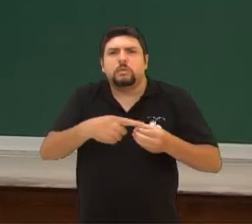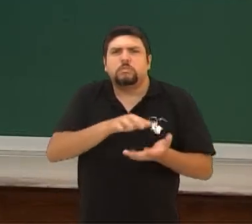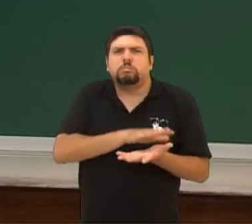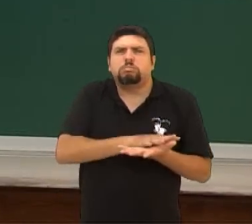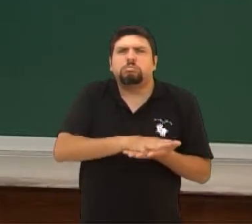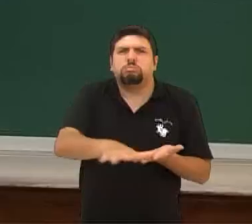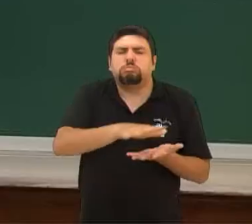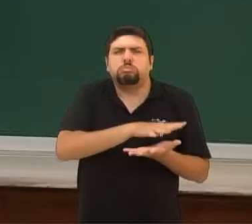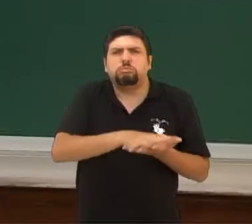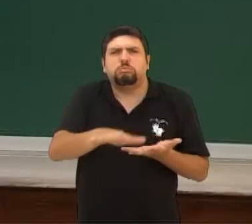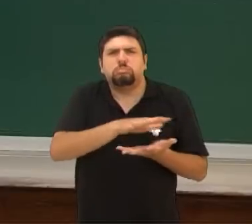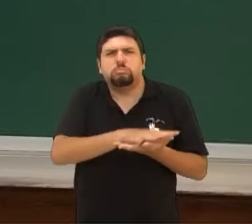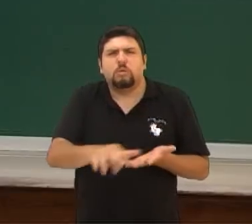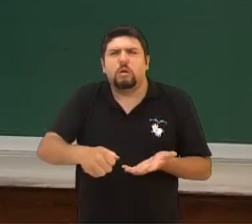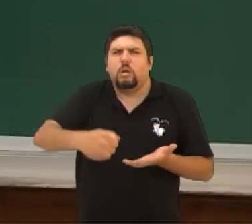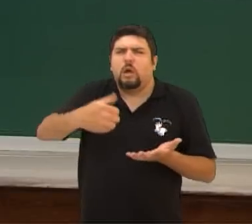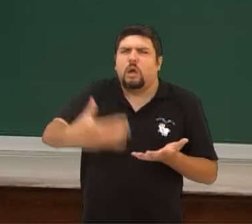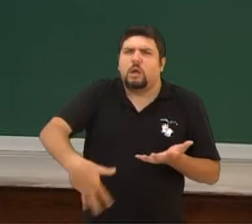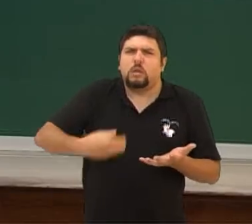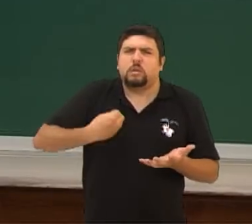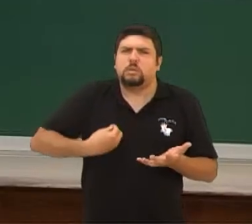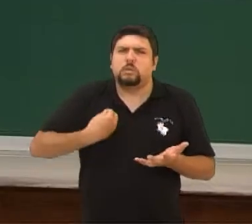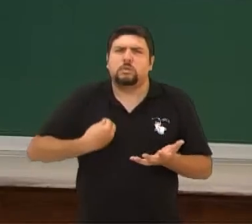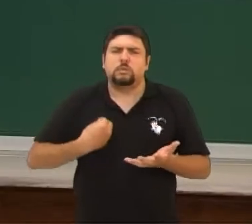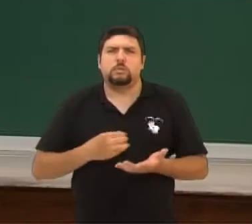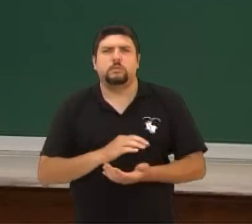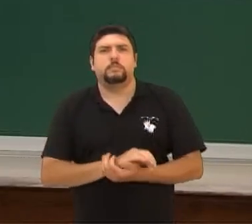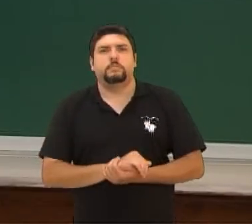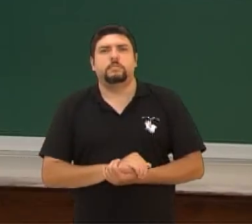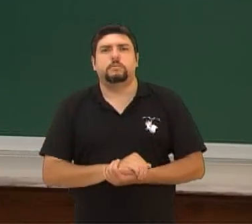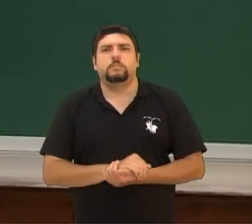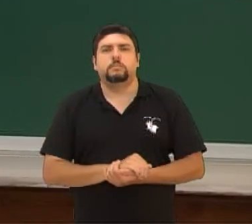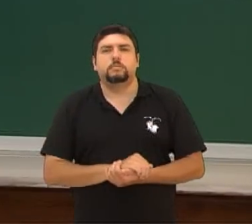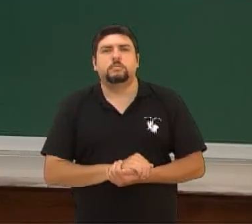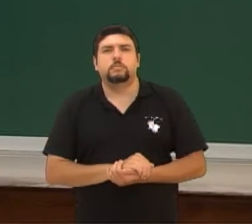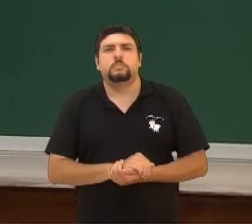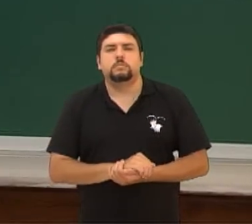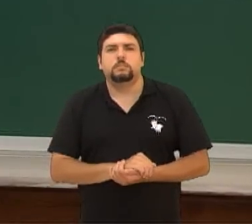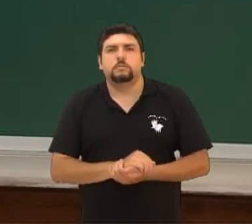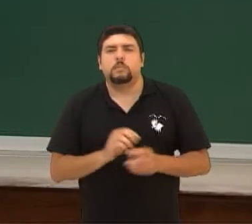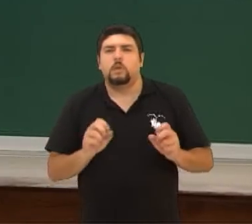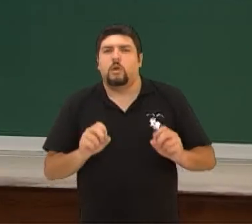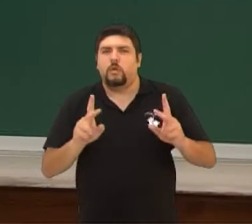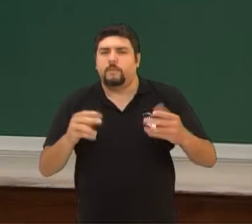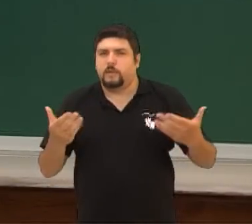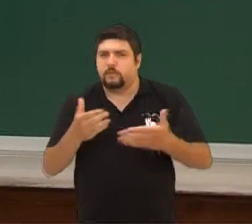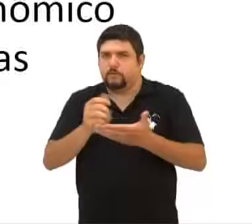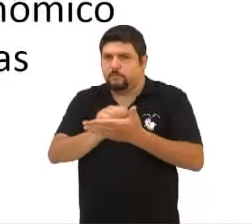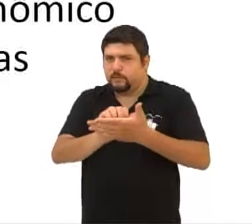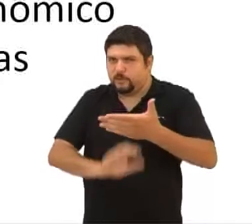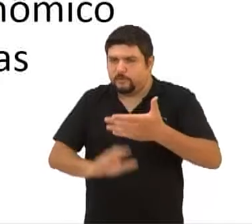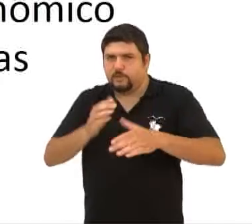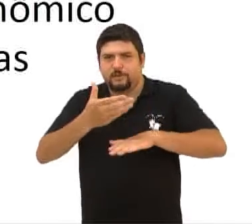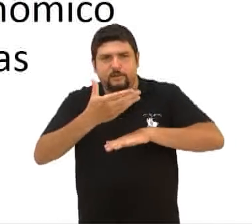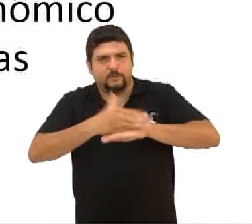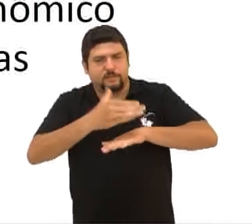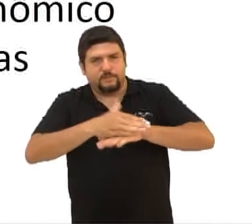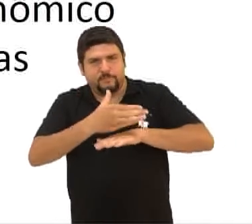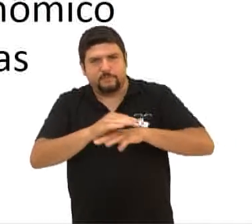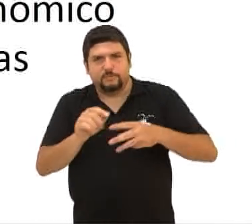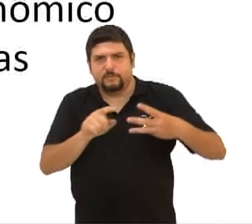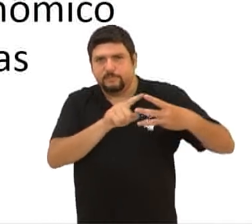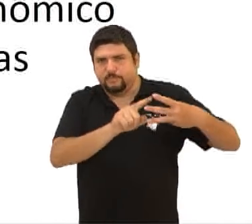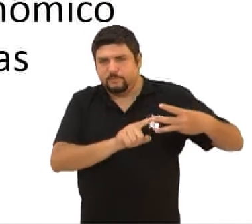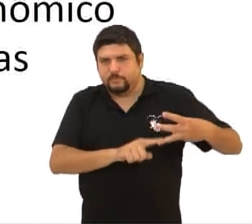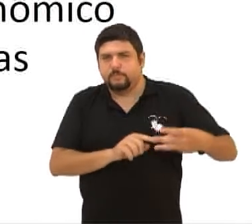cidades caras. Tá? Vamos dar uma olhada nisso aí. Vamos fazer esse quiz aqui para vocês não esquecerem isso, essas características, né?